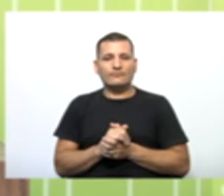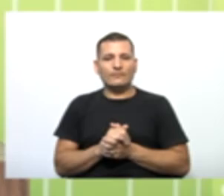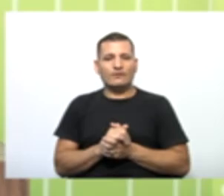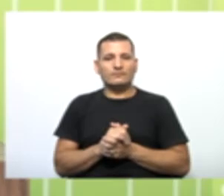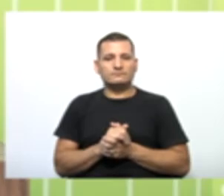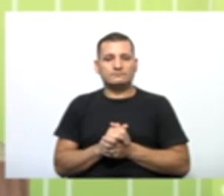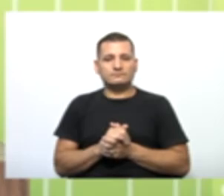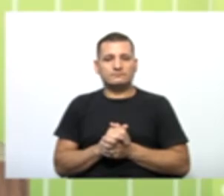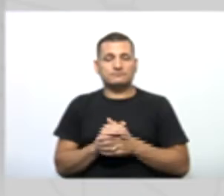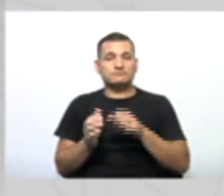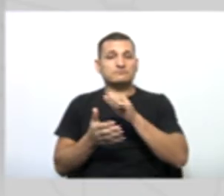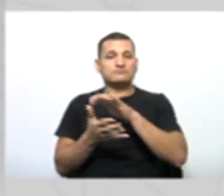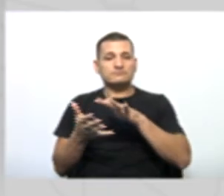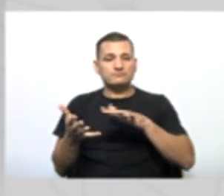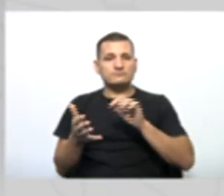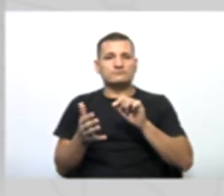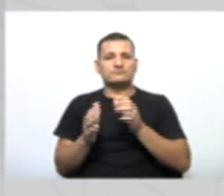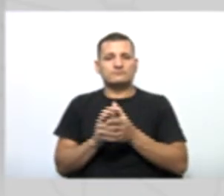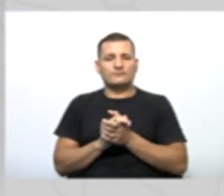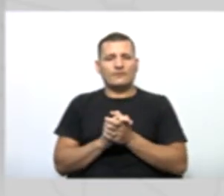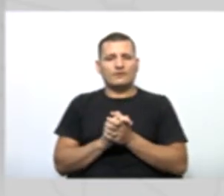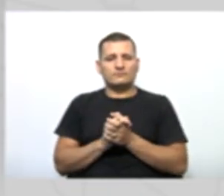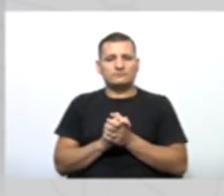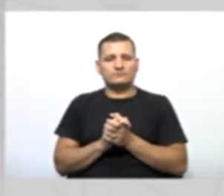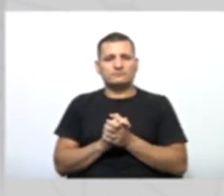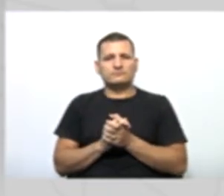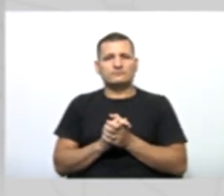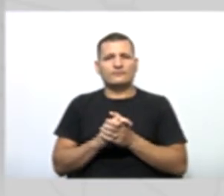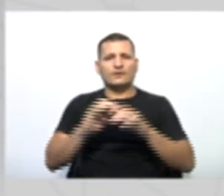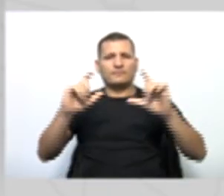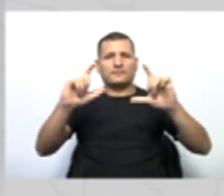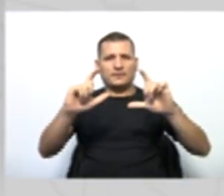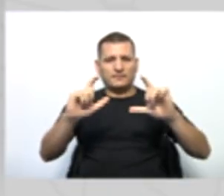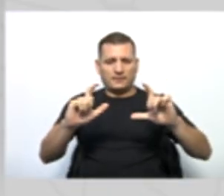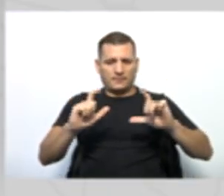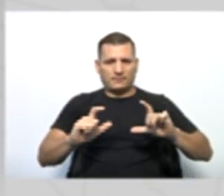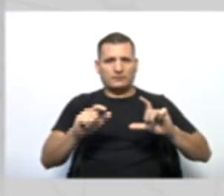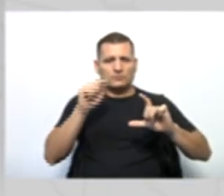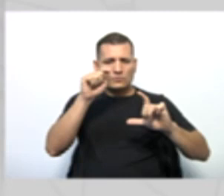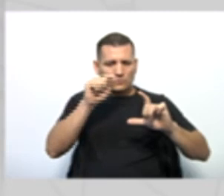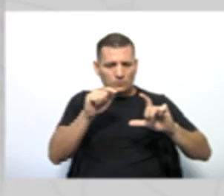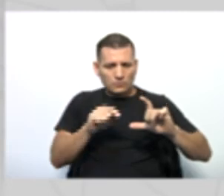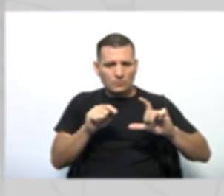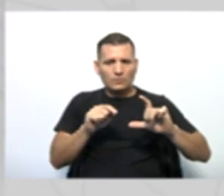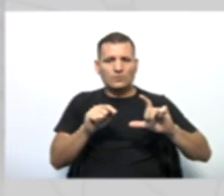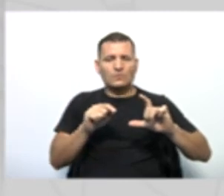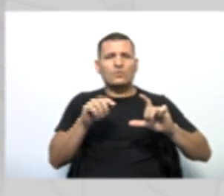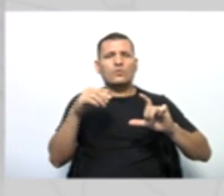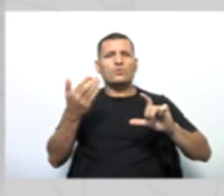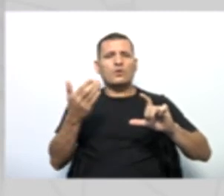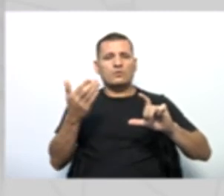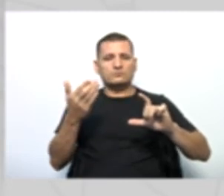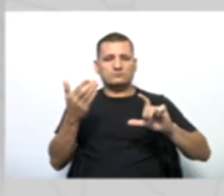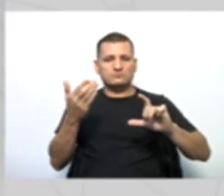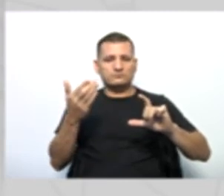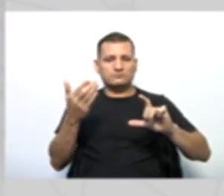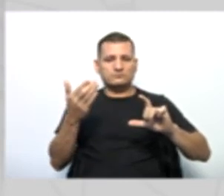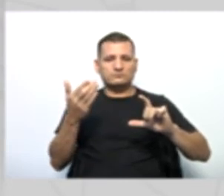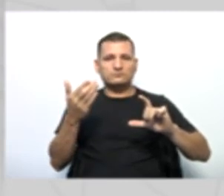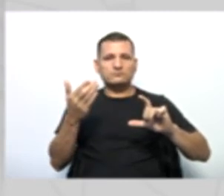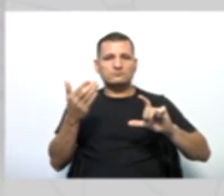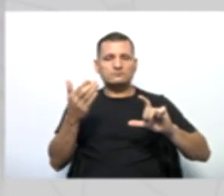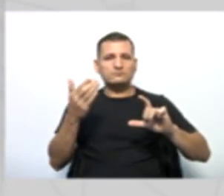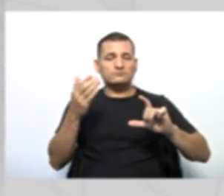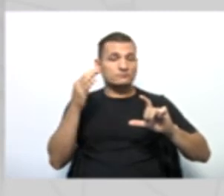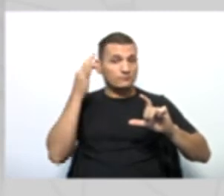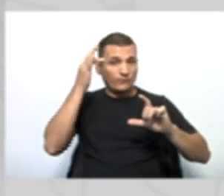simples, que é a seguinte: analise as sentenças abaixo e identifique quais dos filósofos éticos estudados a quais dos